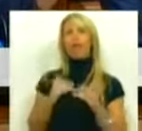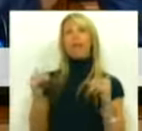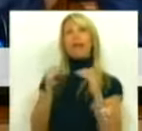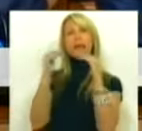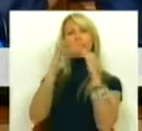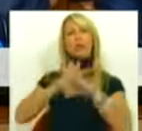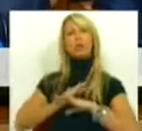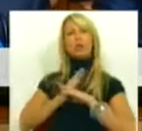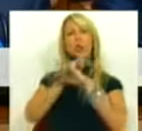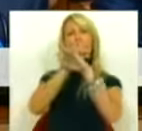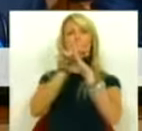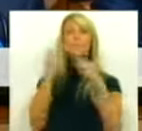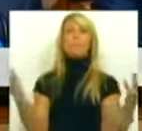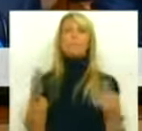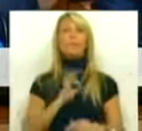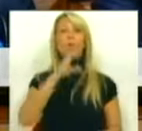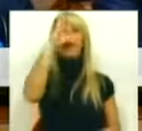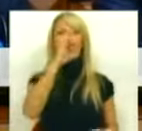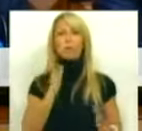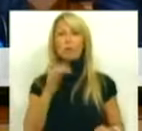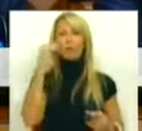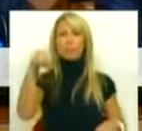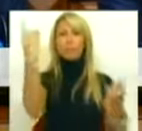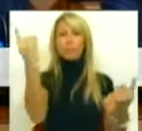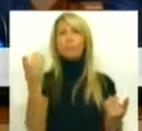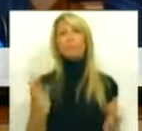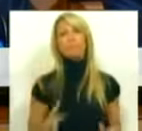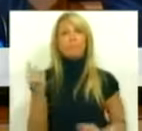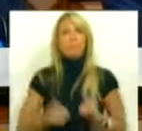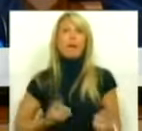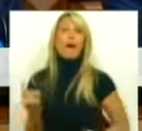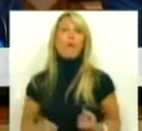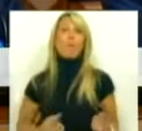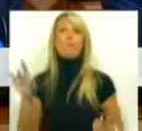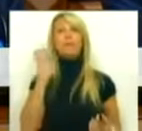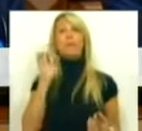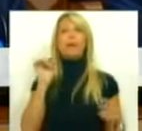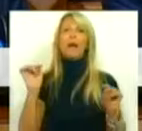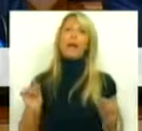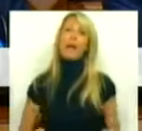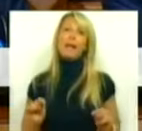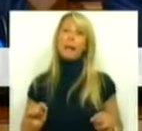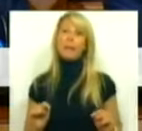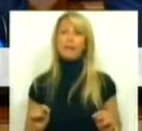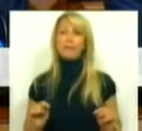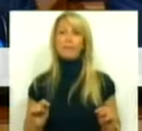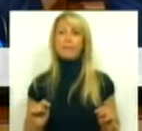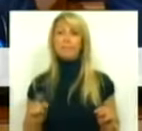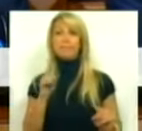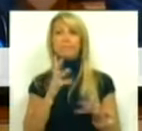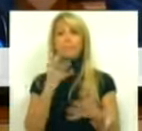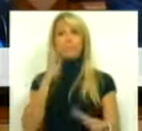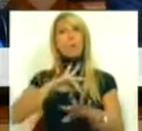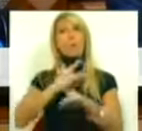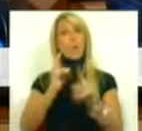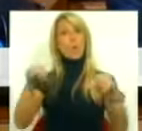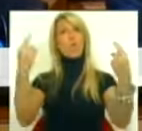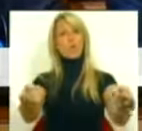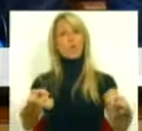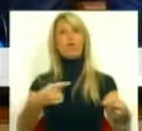Ministro já de facto sinalizou algumas e importa aqui orientar outras e o meu colega